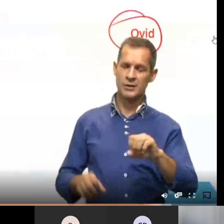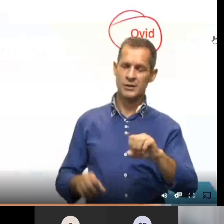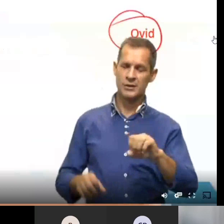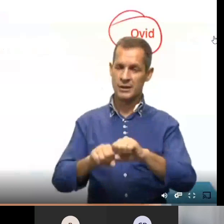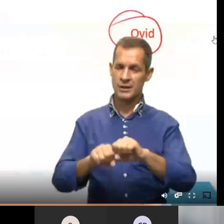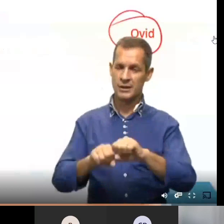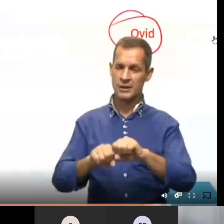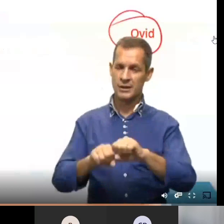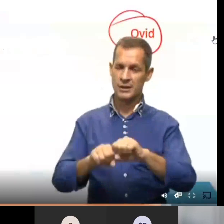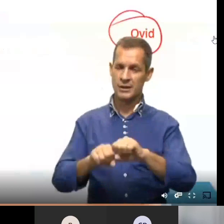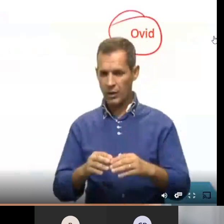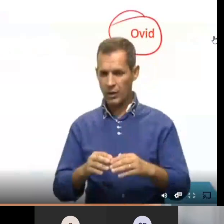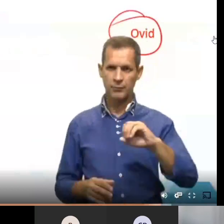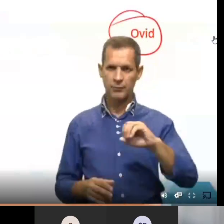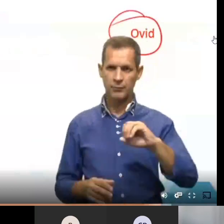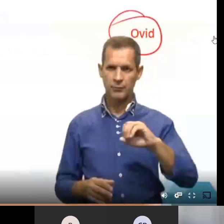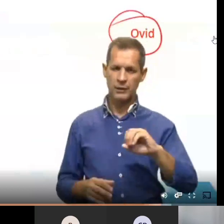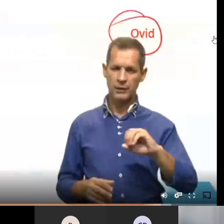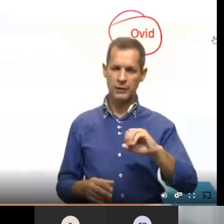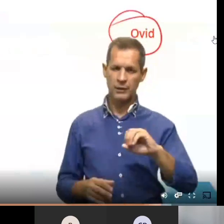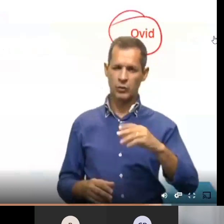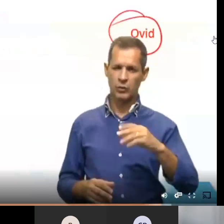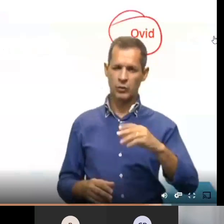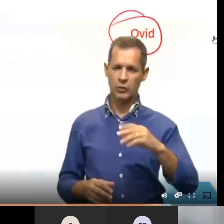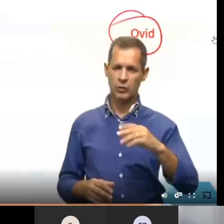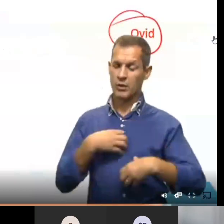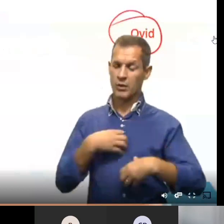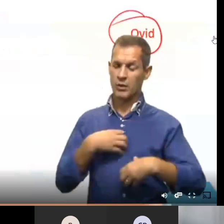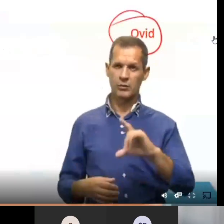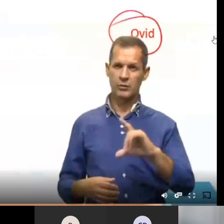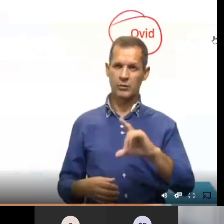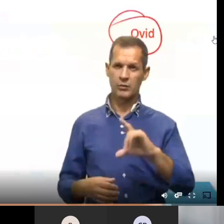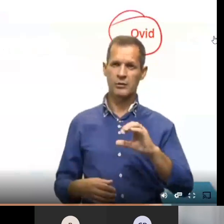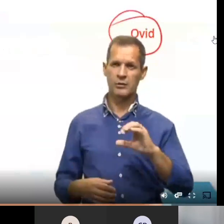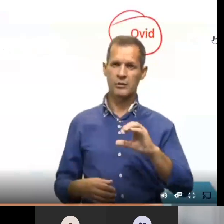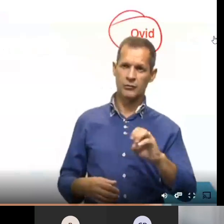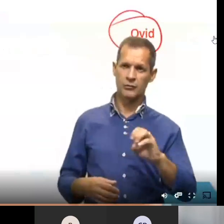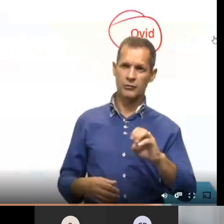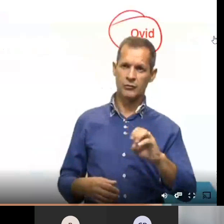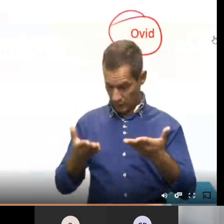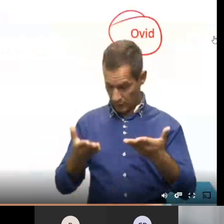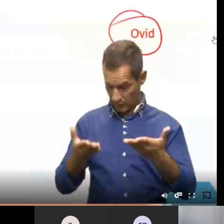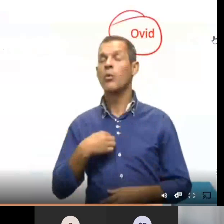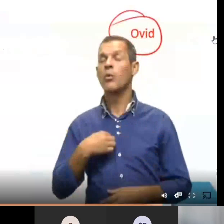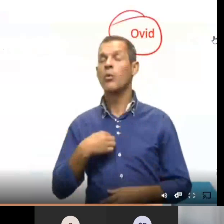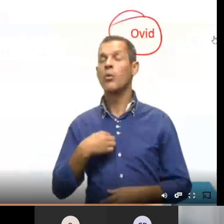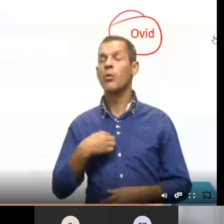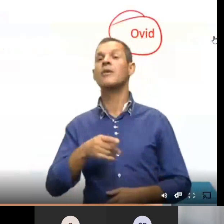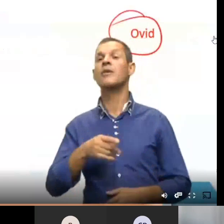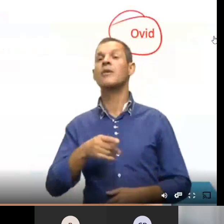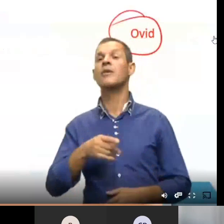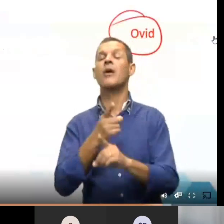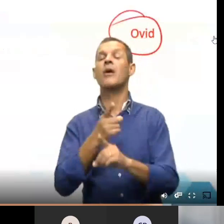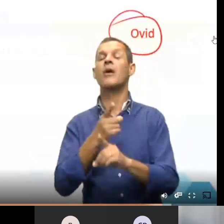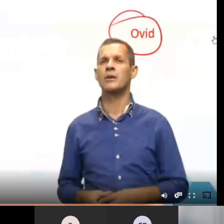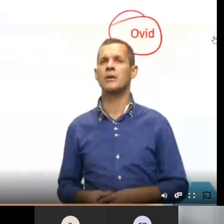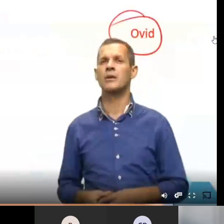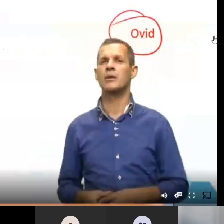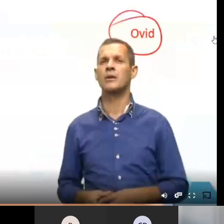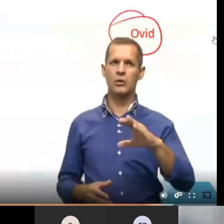ver a questão macroscópica dos nossos órgãos linfóides. Então, vamos verificar, e eu quero que vocês encontrem o